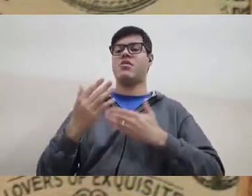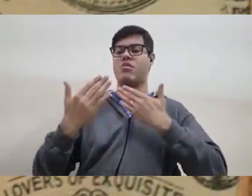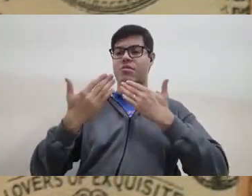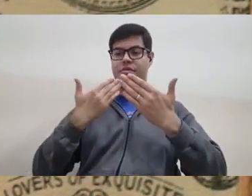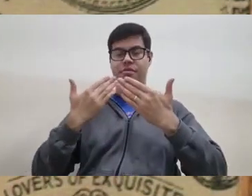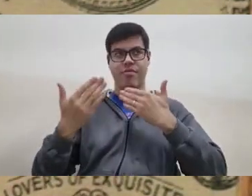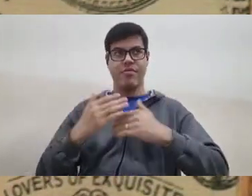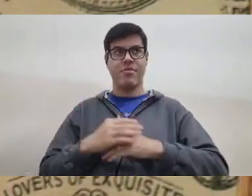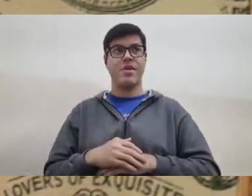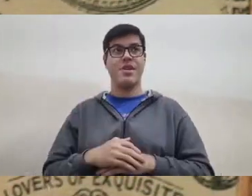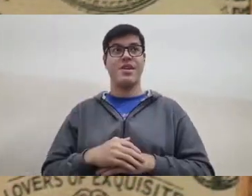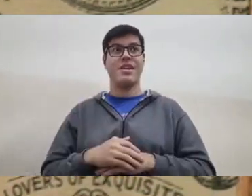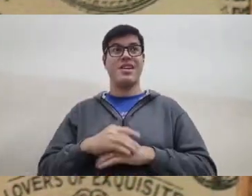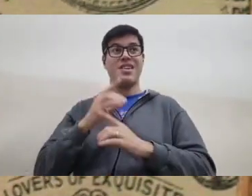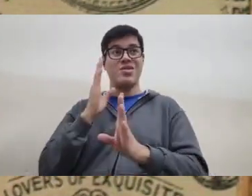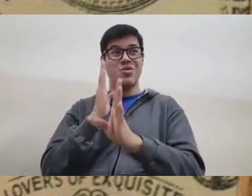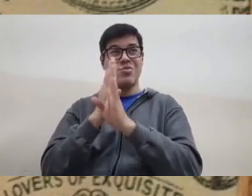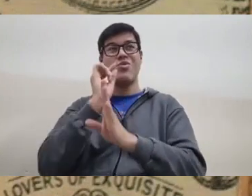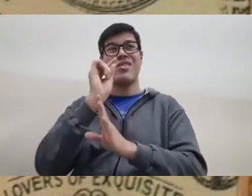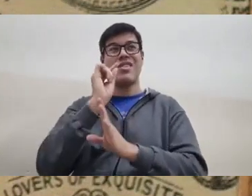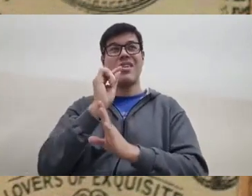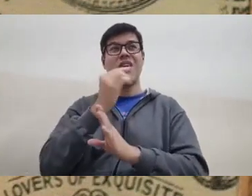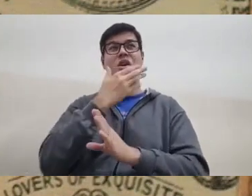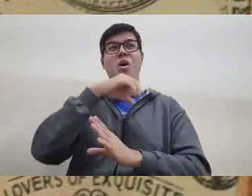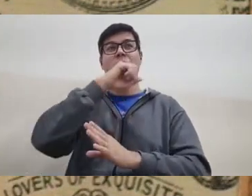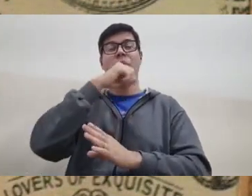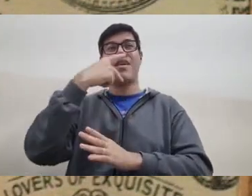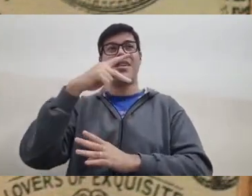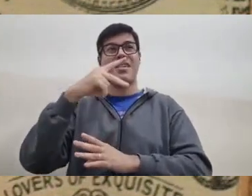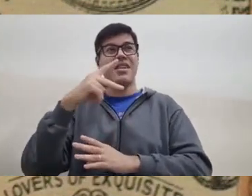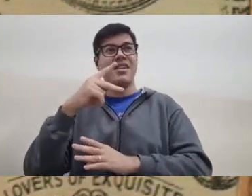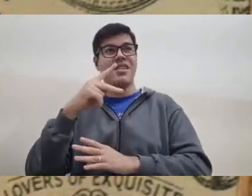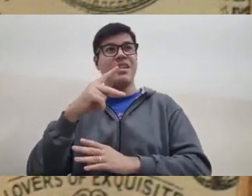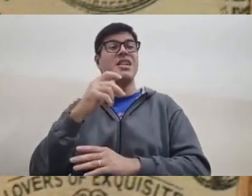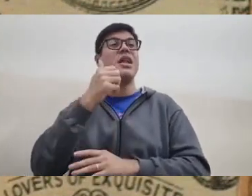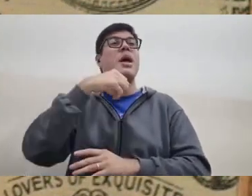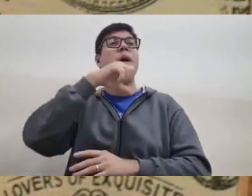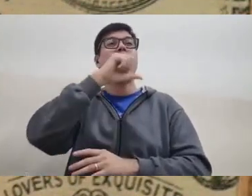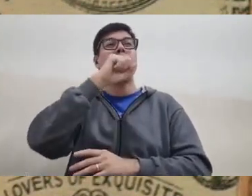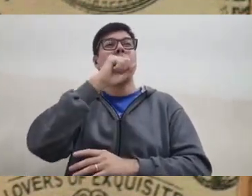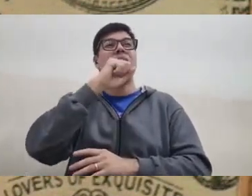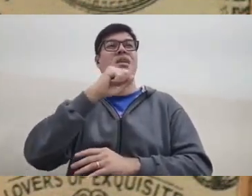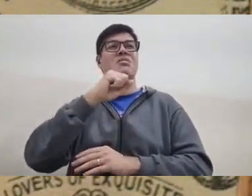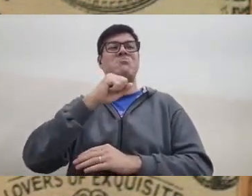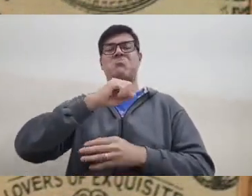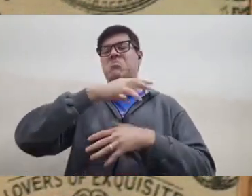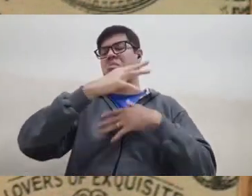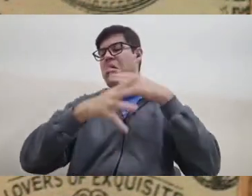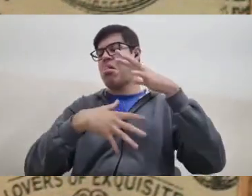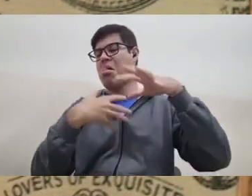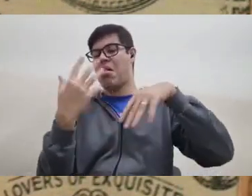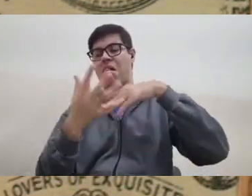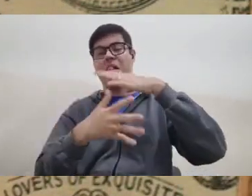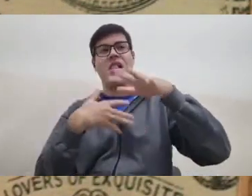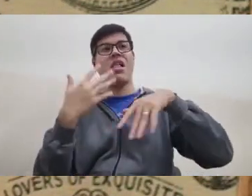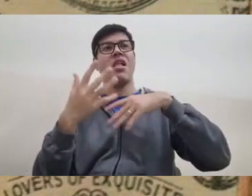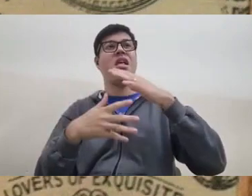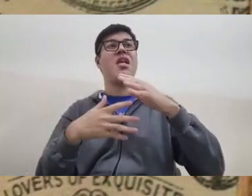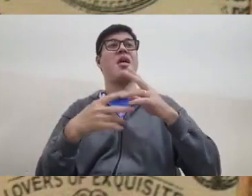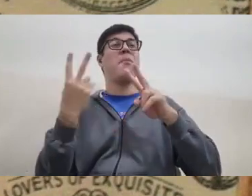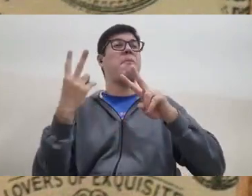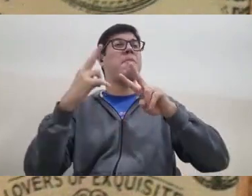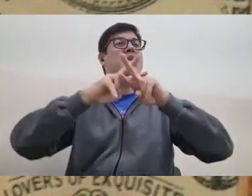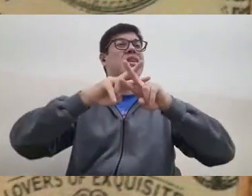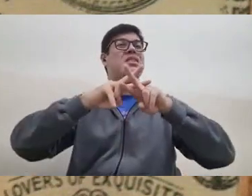o pai acaba preso e a mãe era alcoólica estava internado e ele tem uma criança